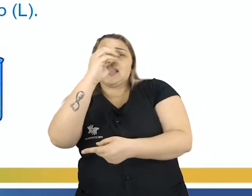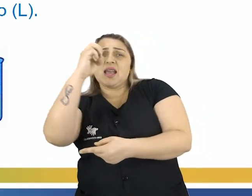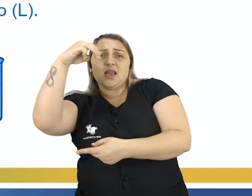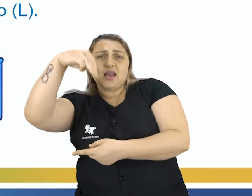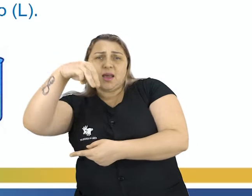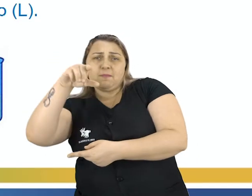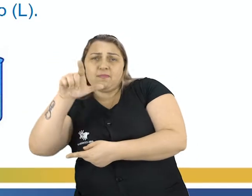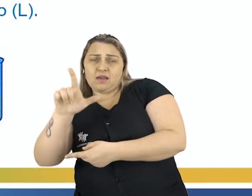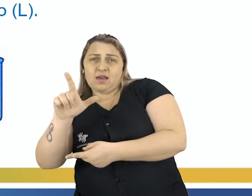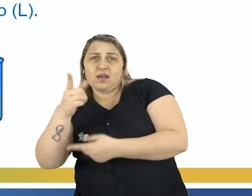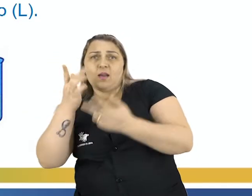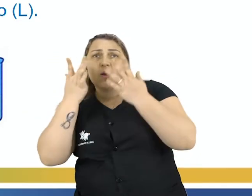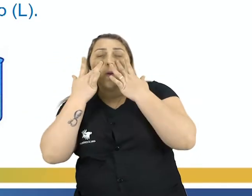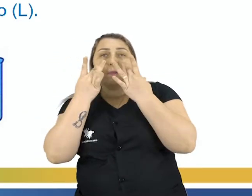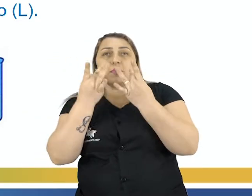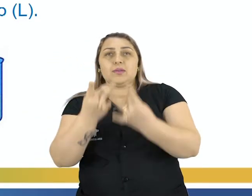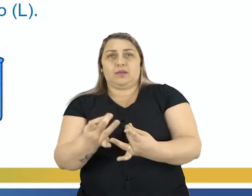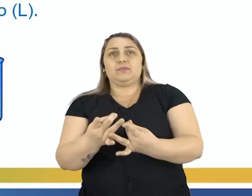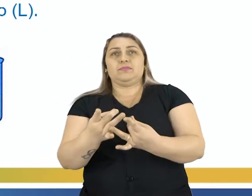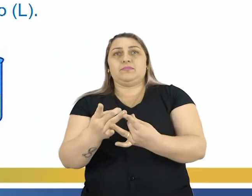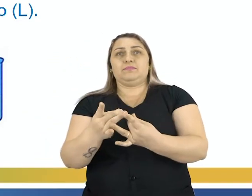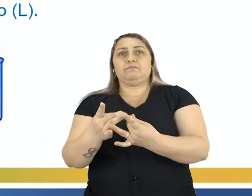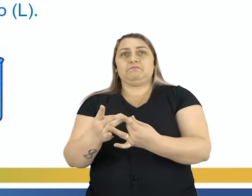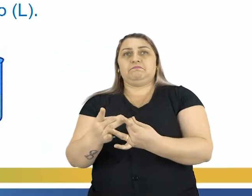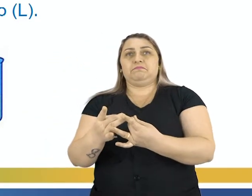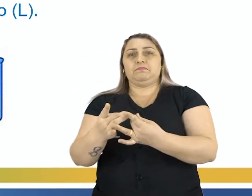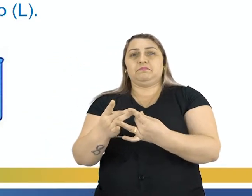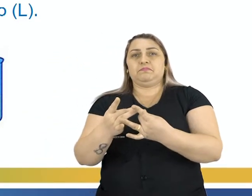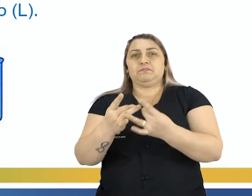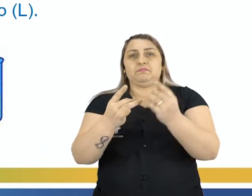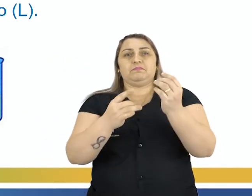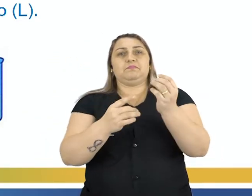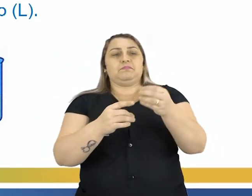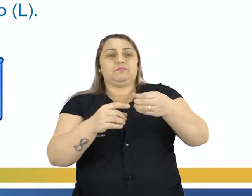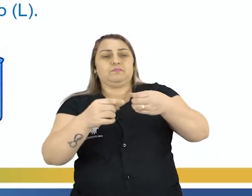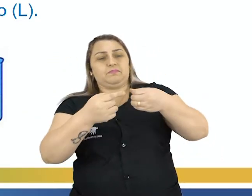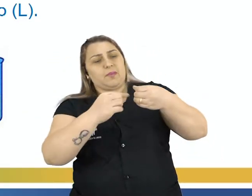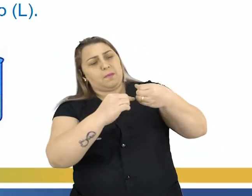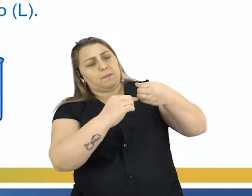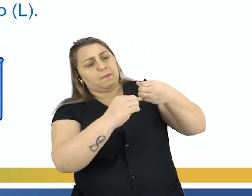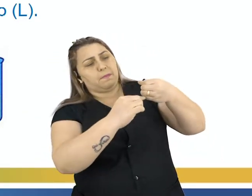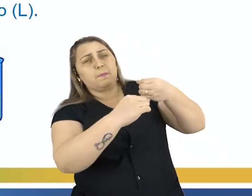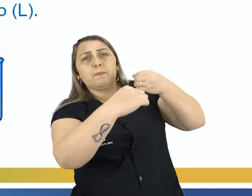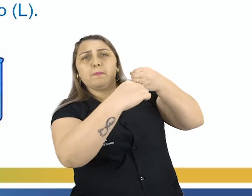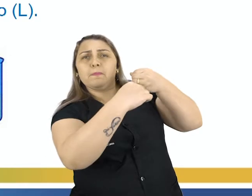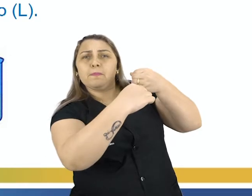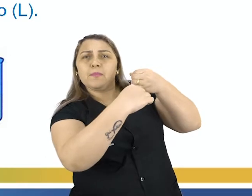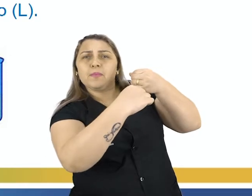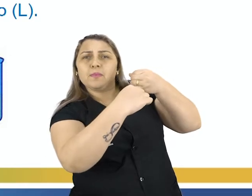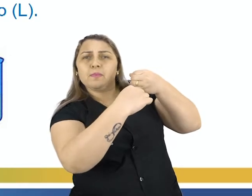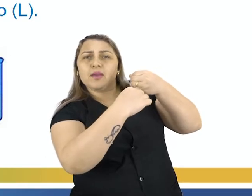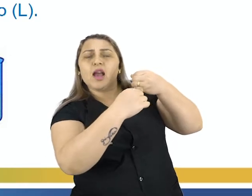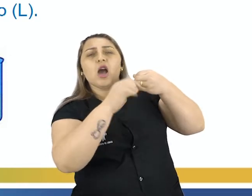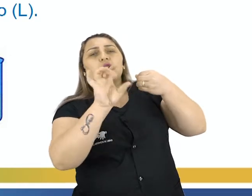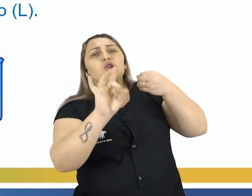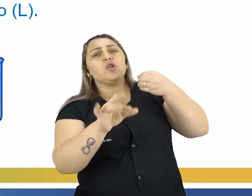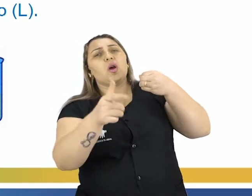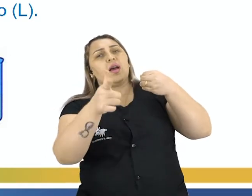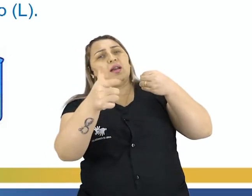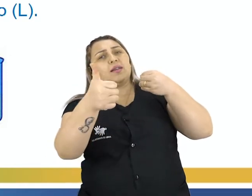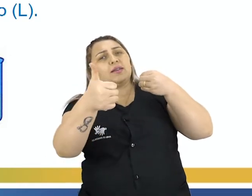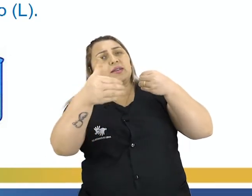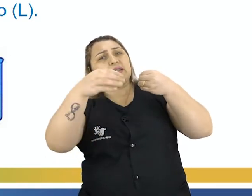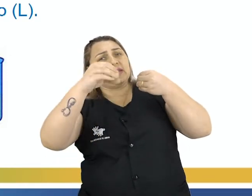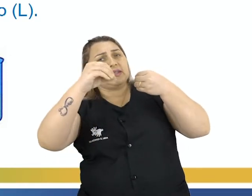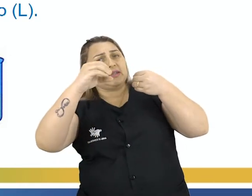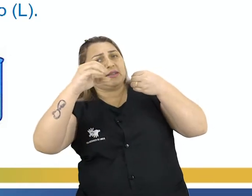ml. Observe, ele está na primeira linhazinha. Então, ele só contém 100 ml. Ele